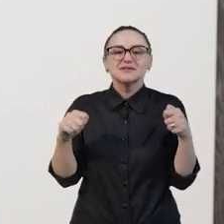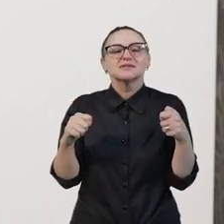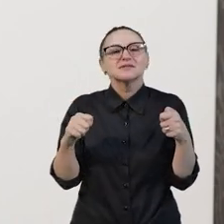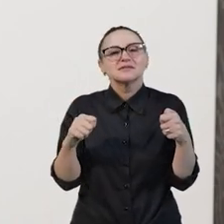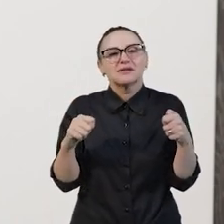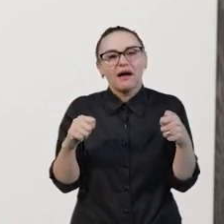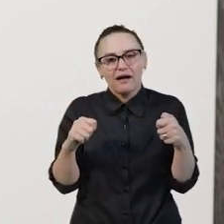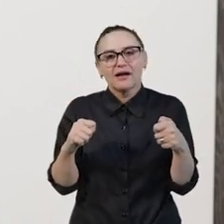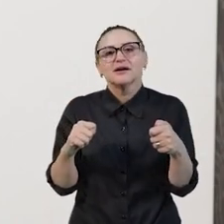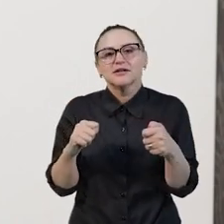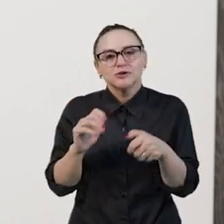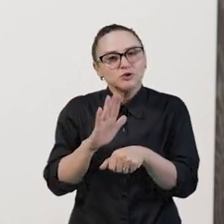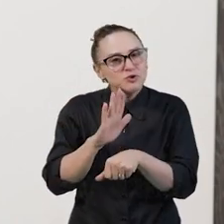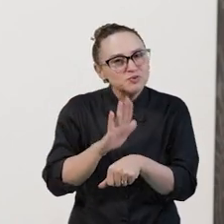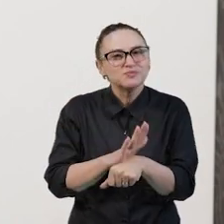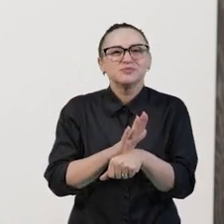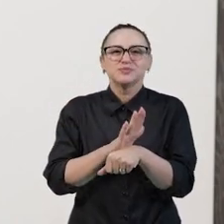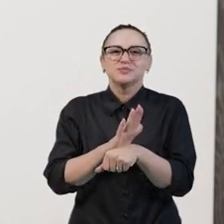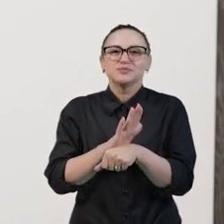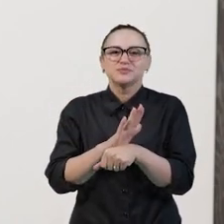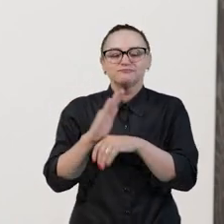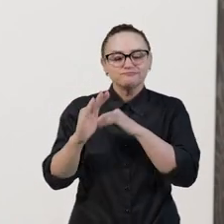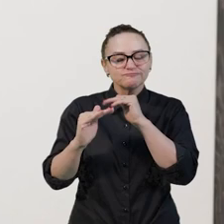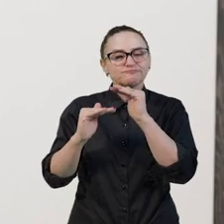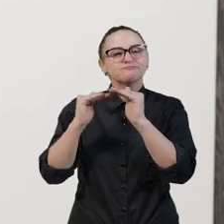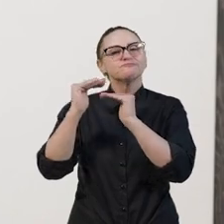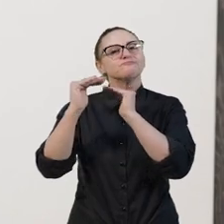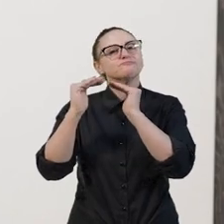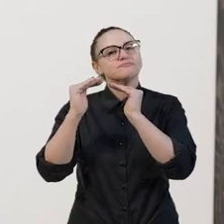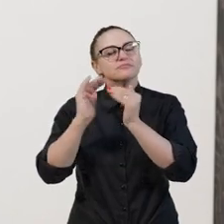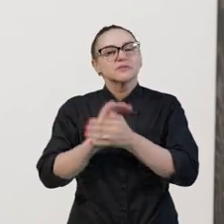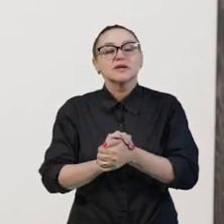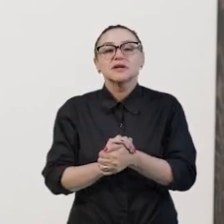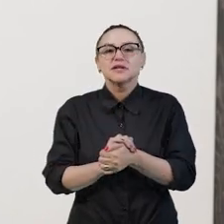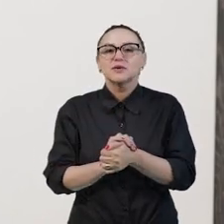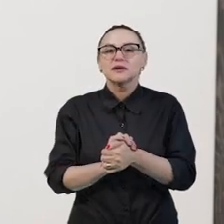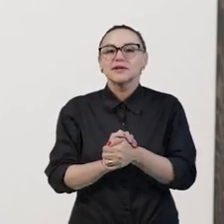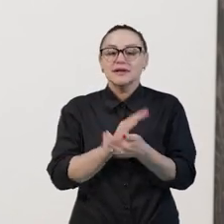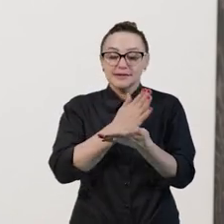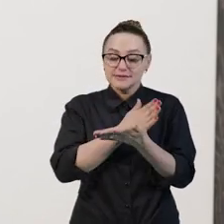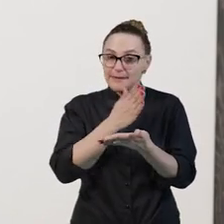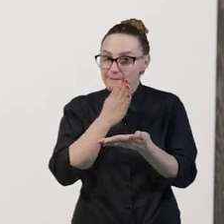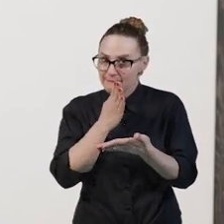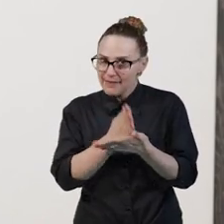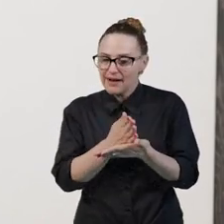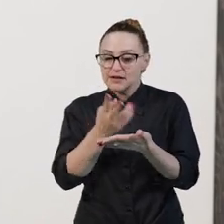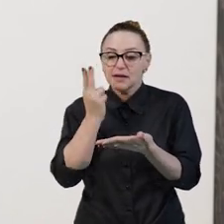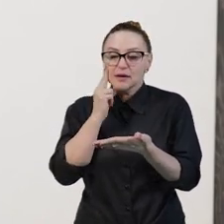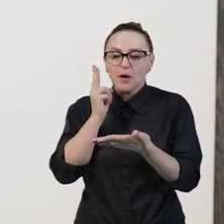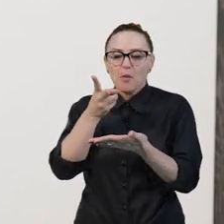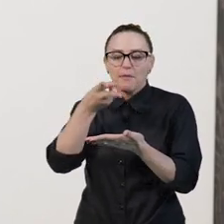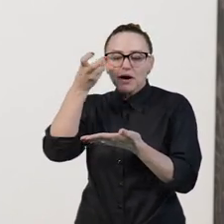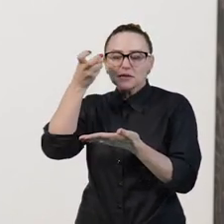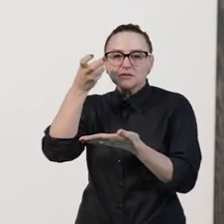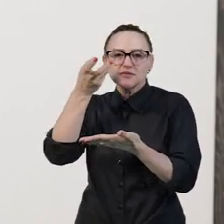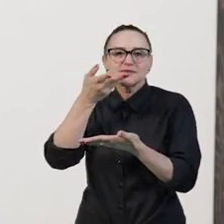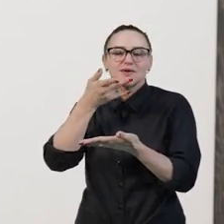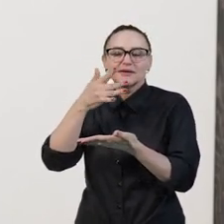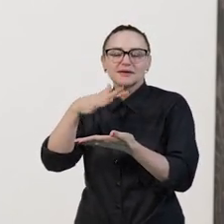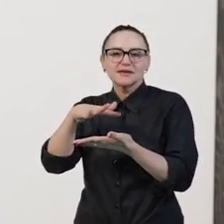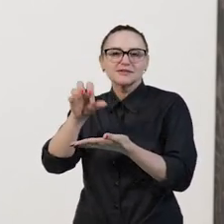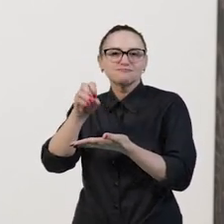esses conceitos então nessa parte do e-book vocês vão ter essa aprendizagem olhando para criança da educação